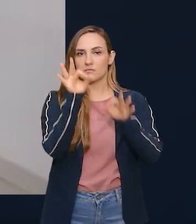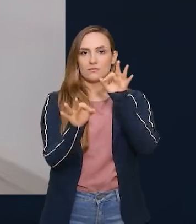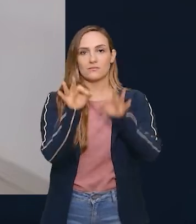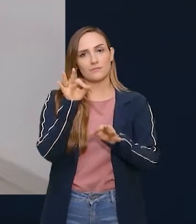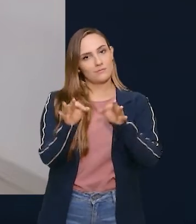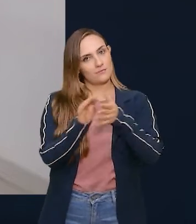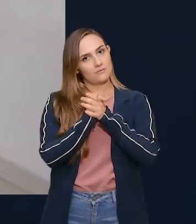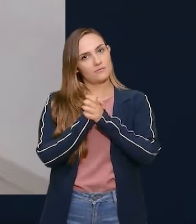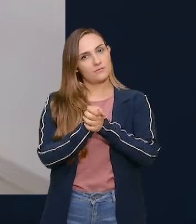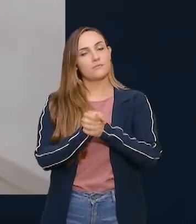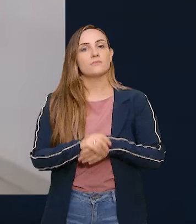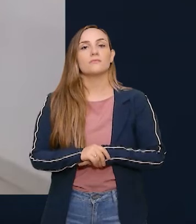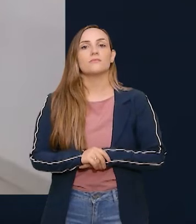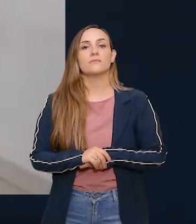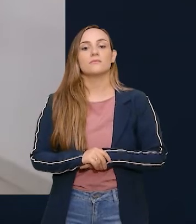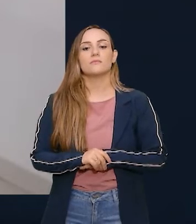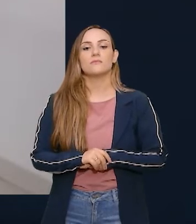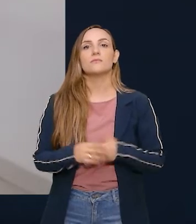escreveu direitinho, ó.